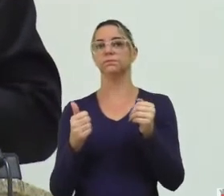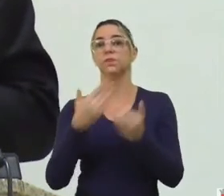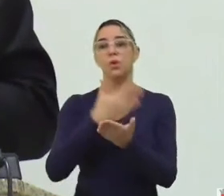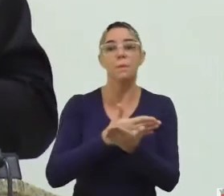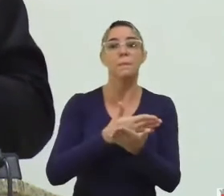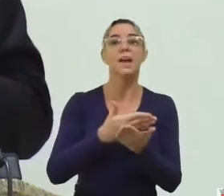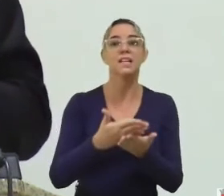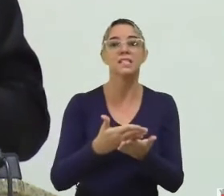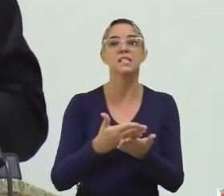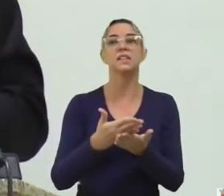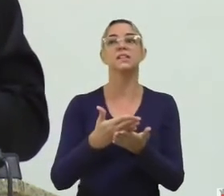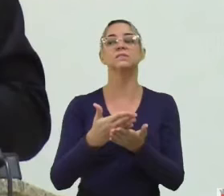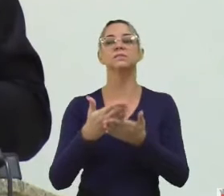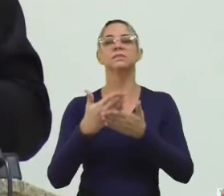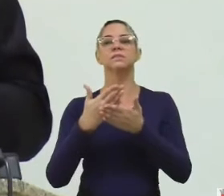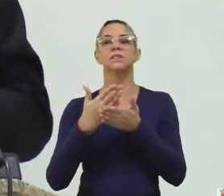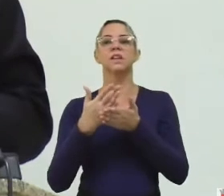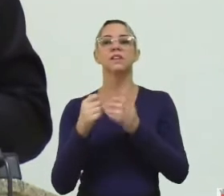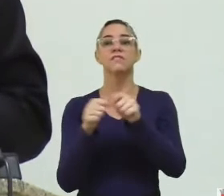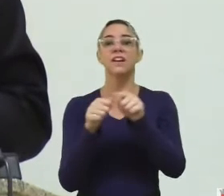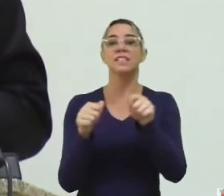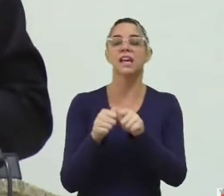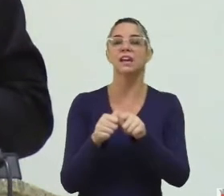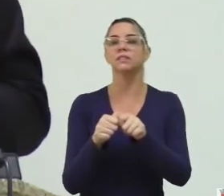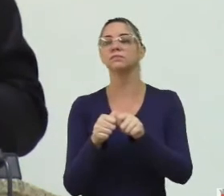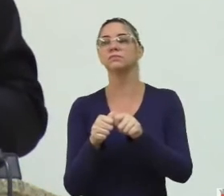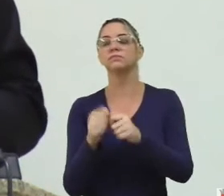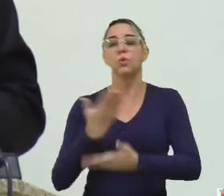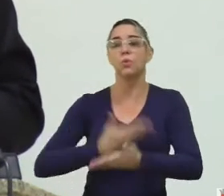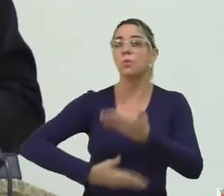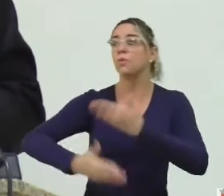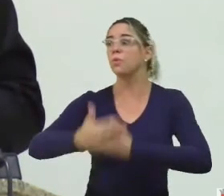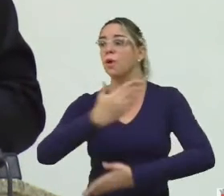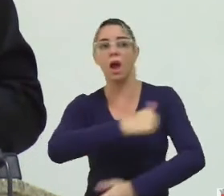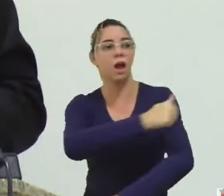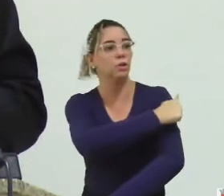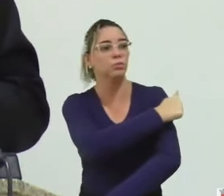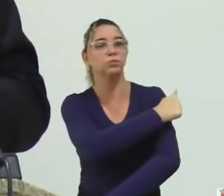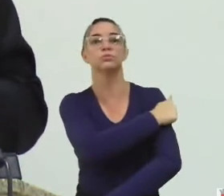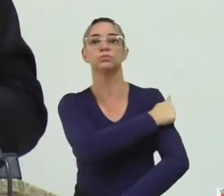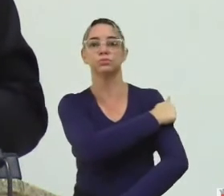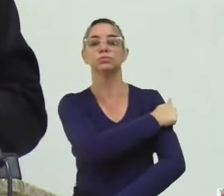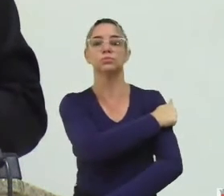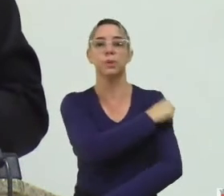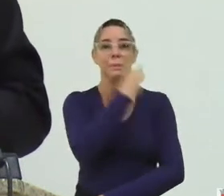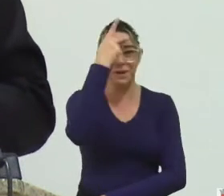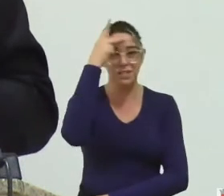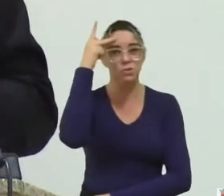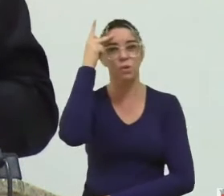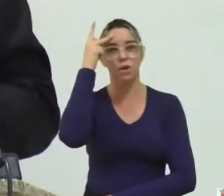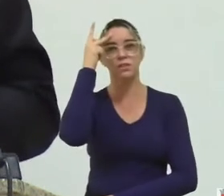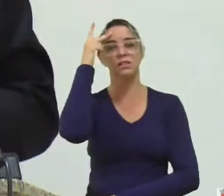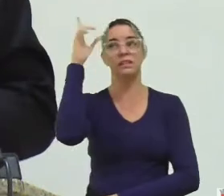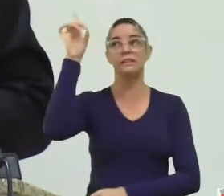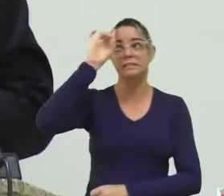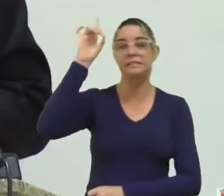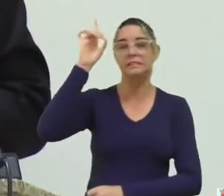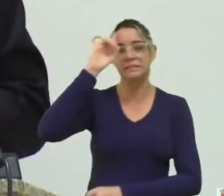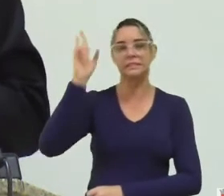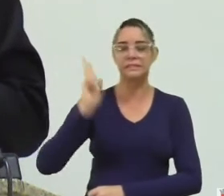comece a fazer esse atendimento a esses alunos, a essas pessoas